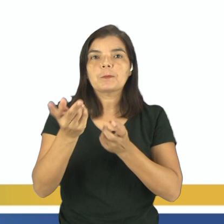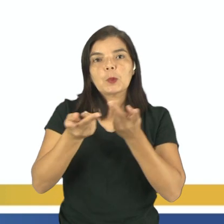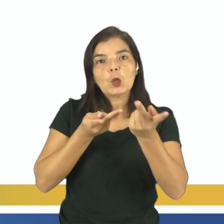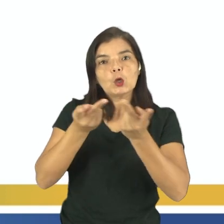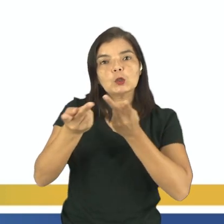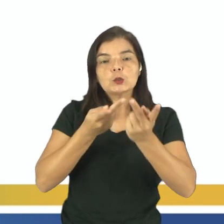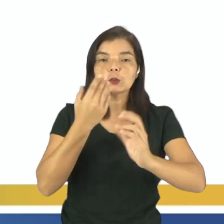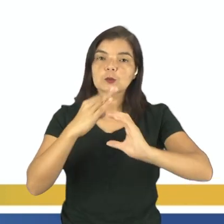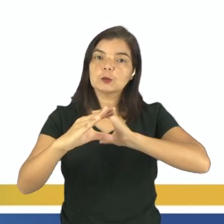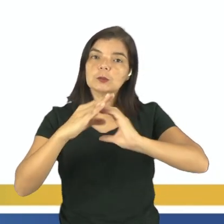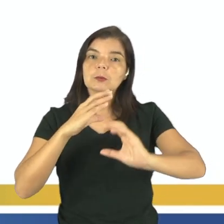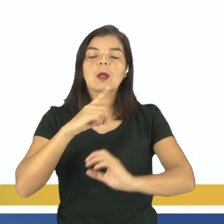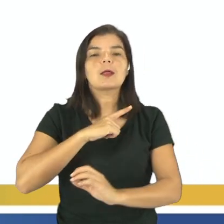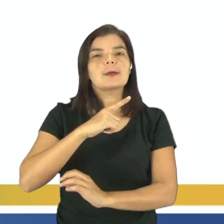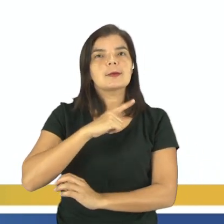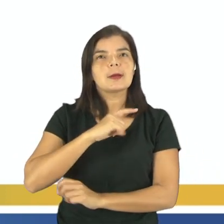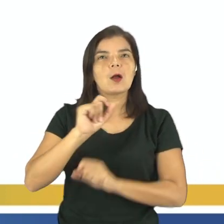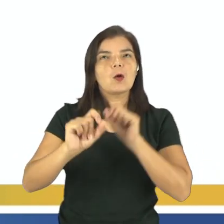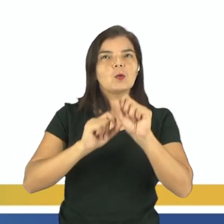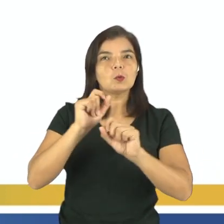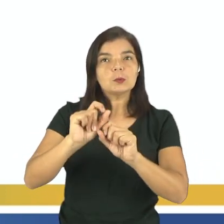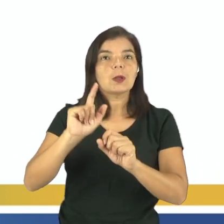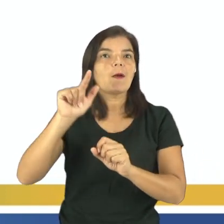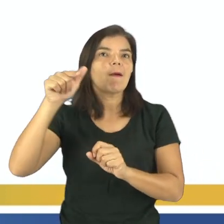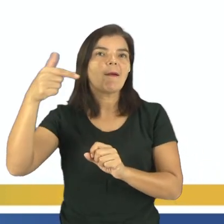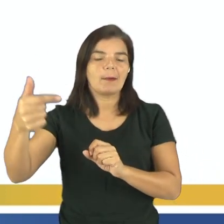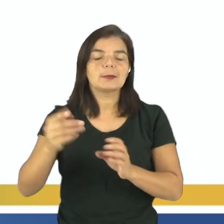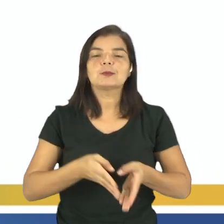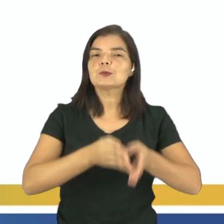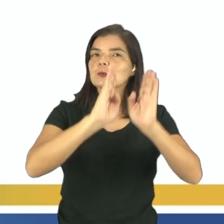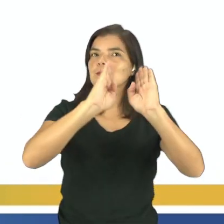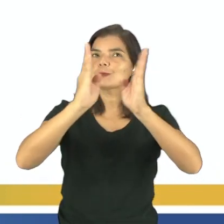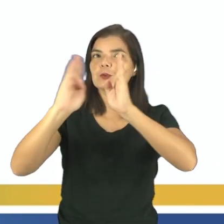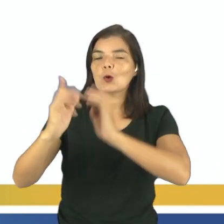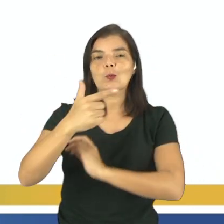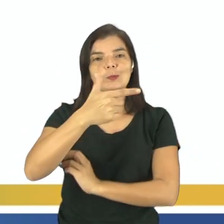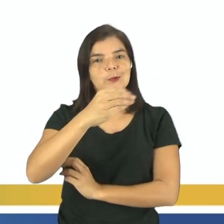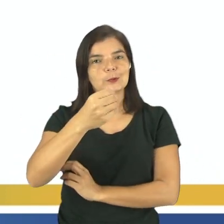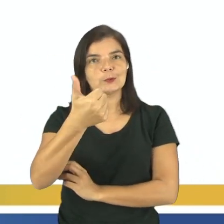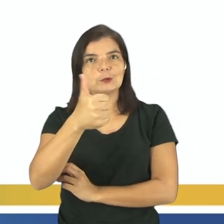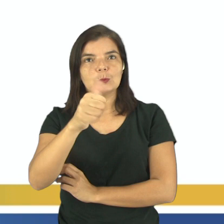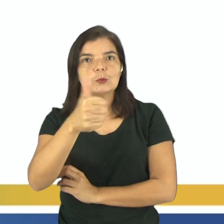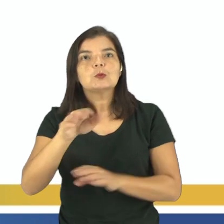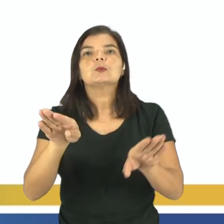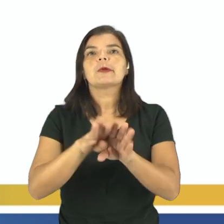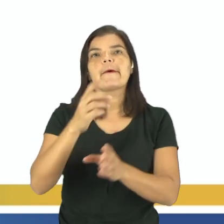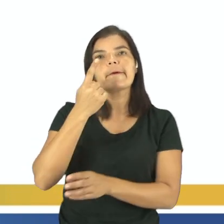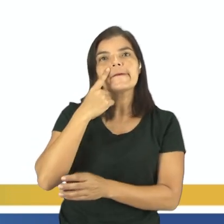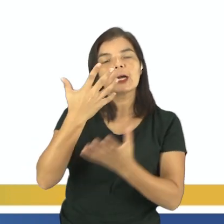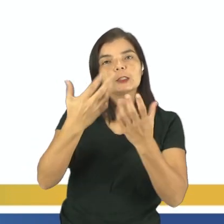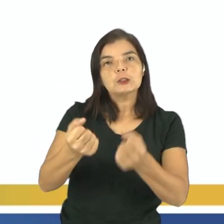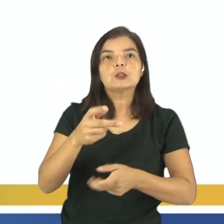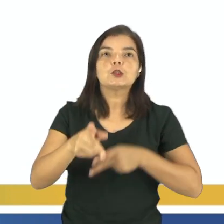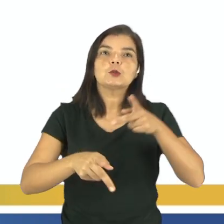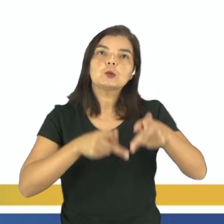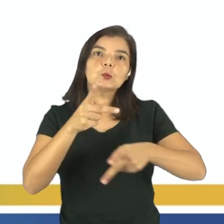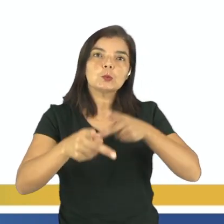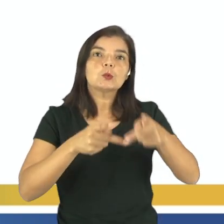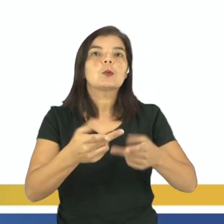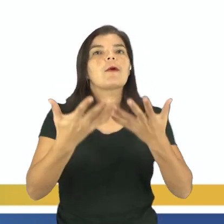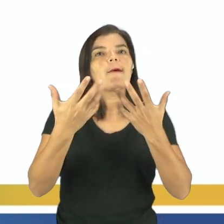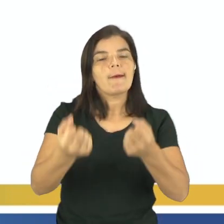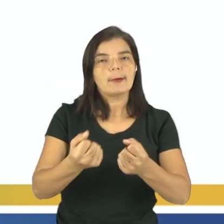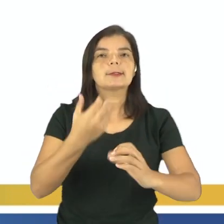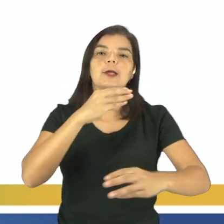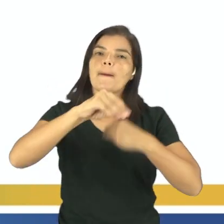oficinas musicais tem planos de chegar a outras bibliotecas em 2011, haja vista a aceitação do público que aprovou a